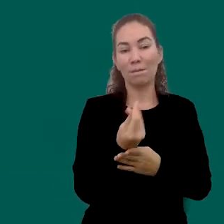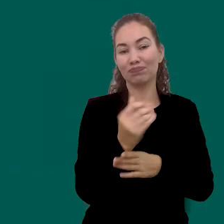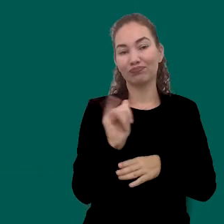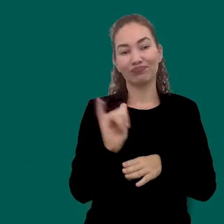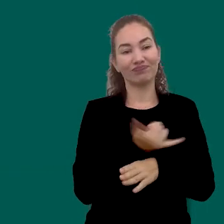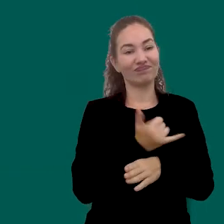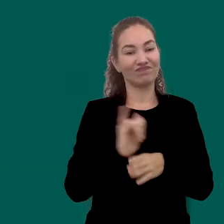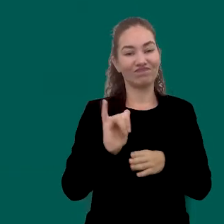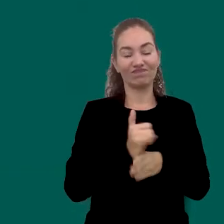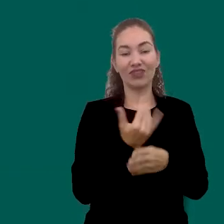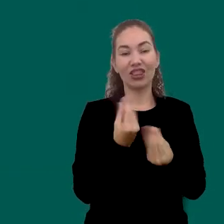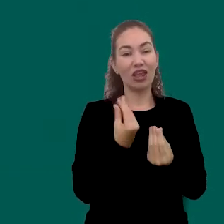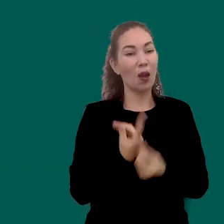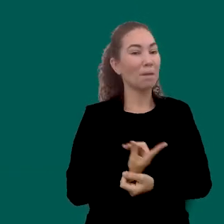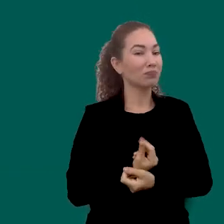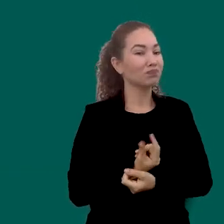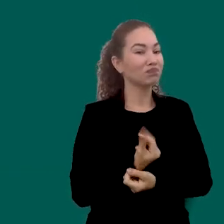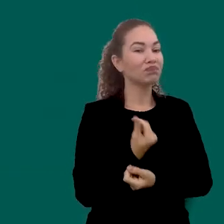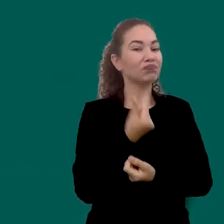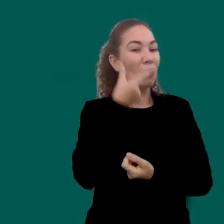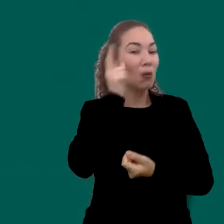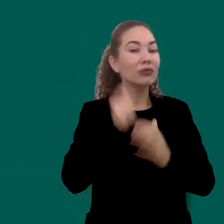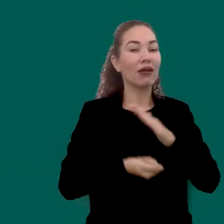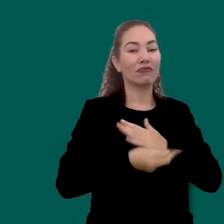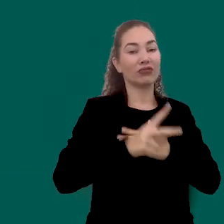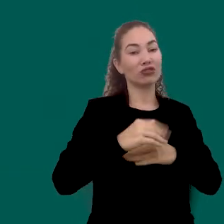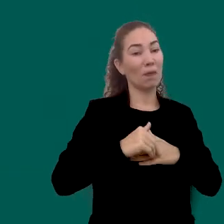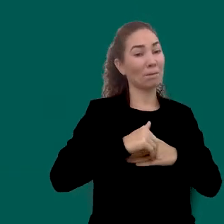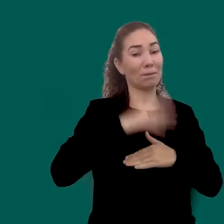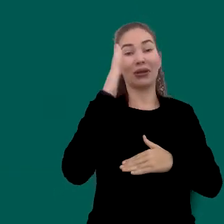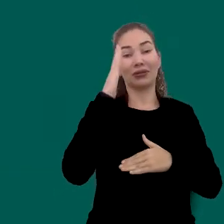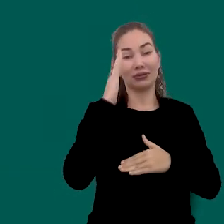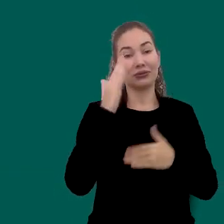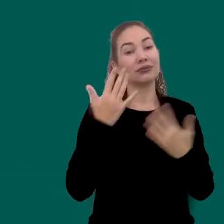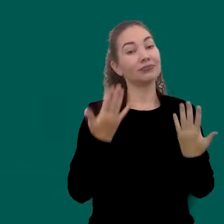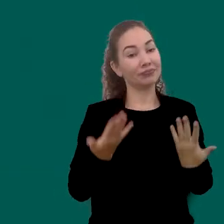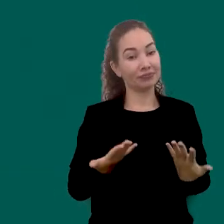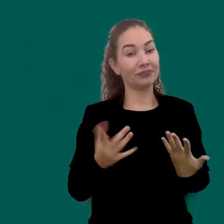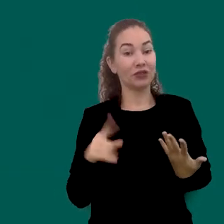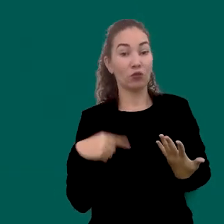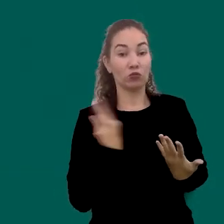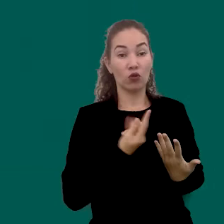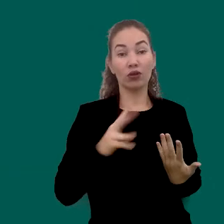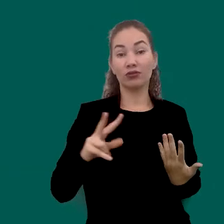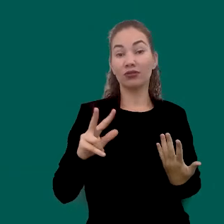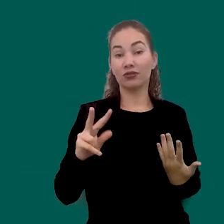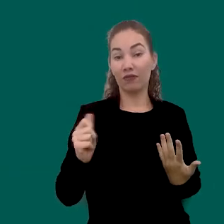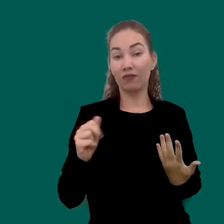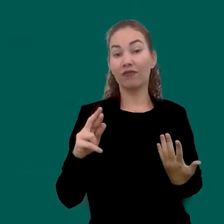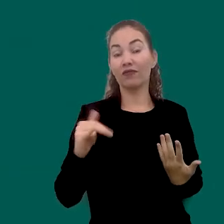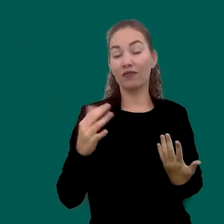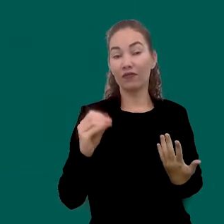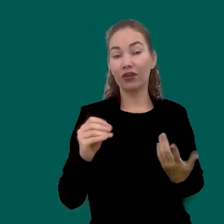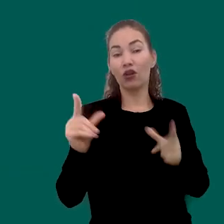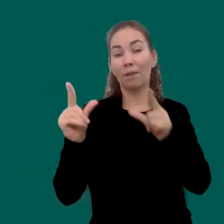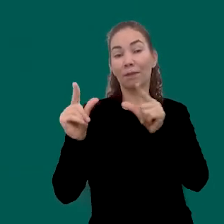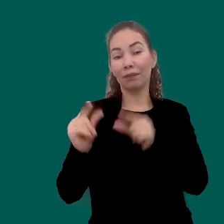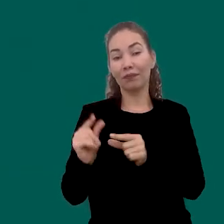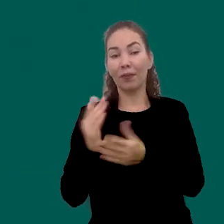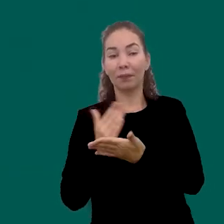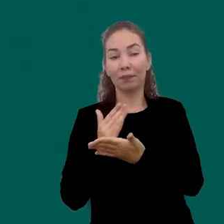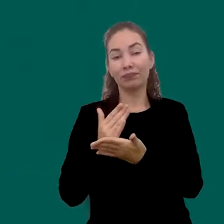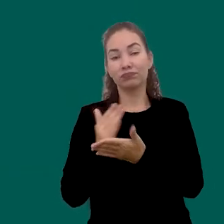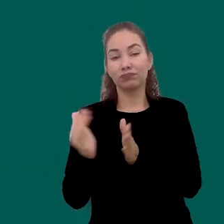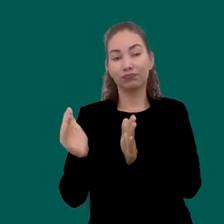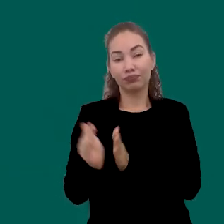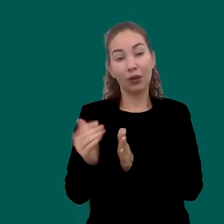estratégicos e têm muito dinheiro e muita estrutura para investir. Então, eles estão investindo. Então, nós, os varejistas que são menores, que são de médio porte,